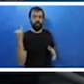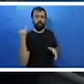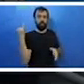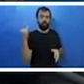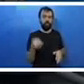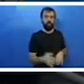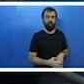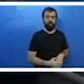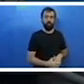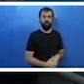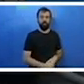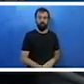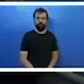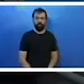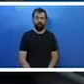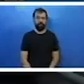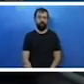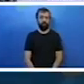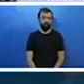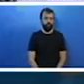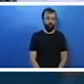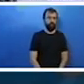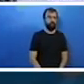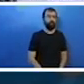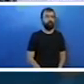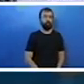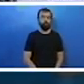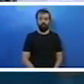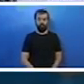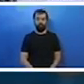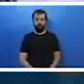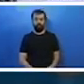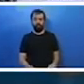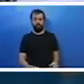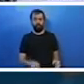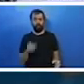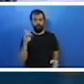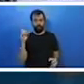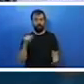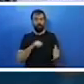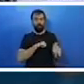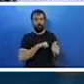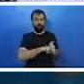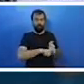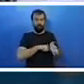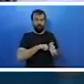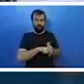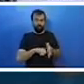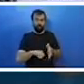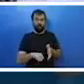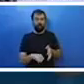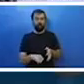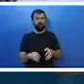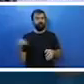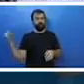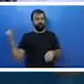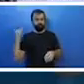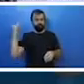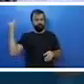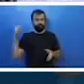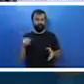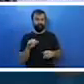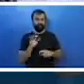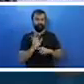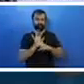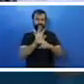grifando, também vem atividade incompleta. Esse grifo faz parte da nossa aula e vai ajudar vocês